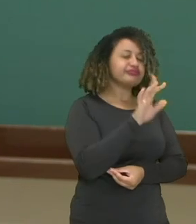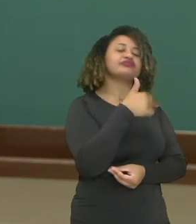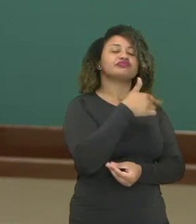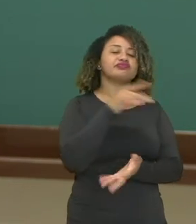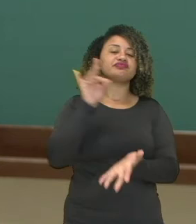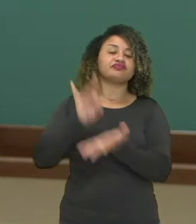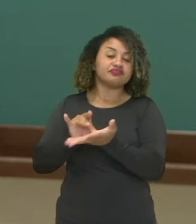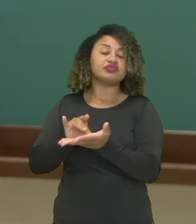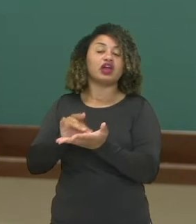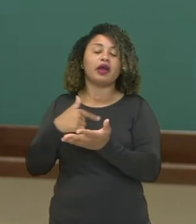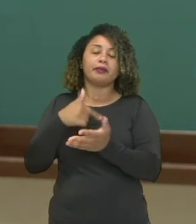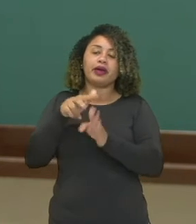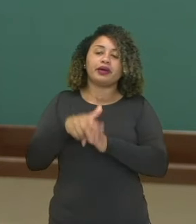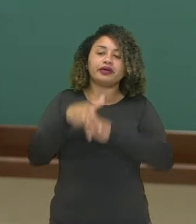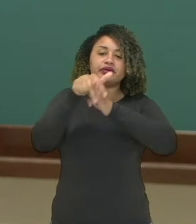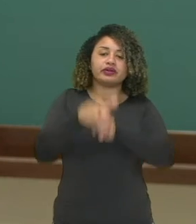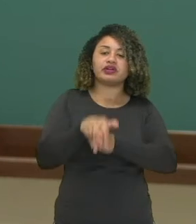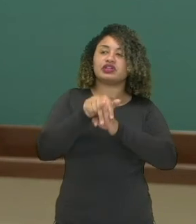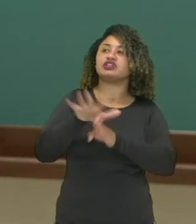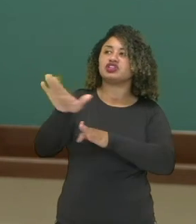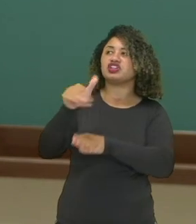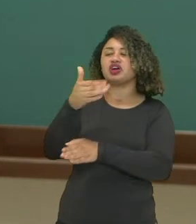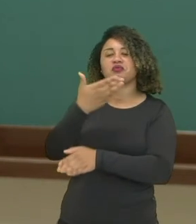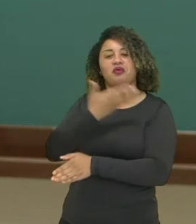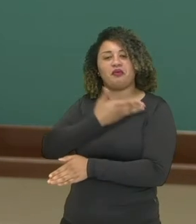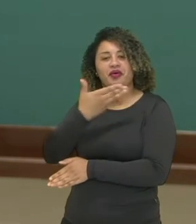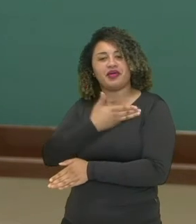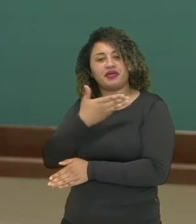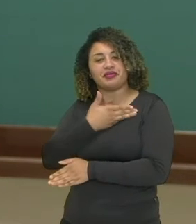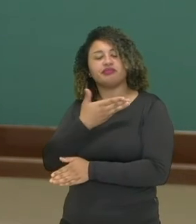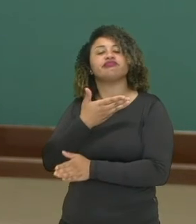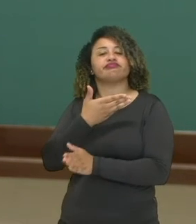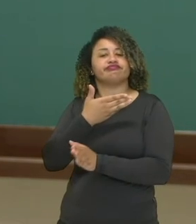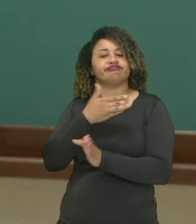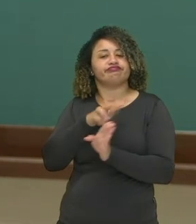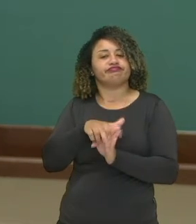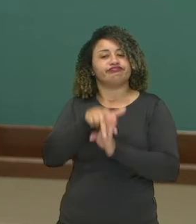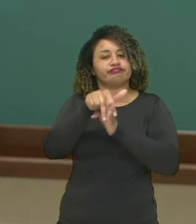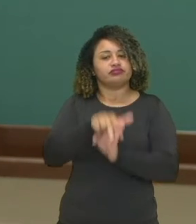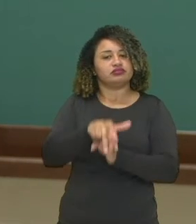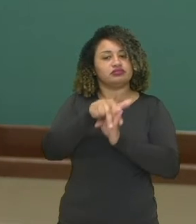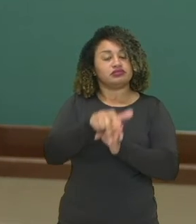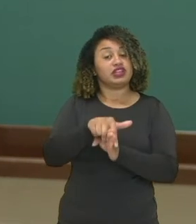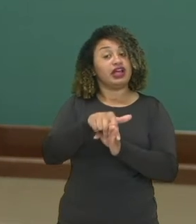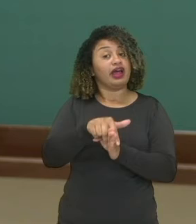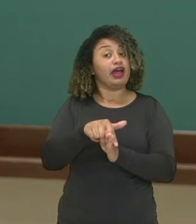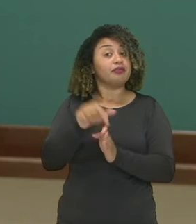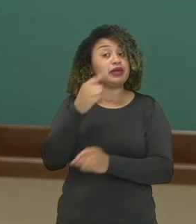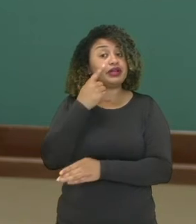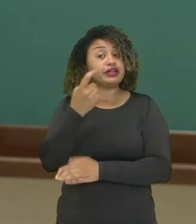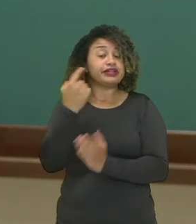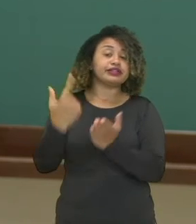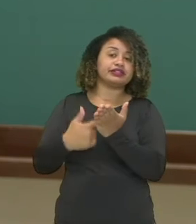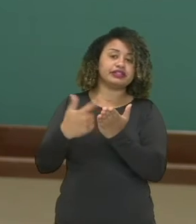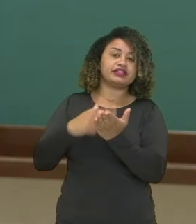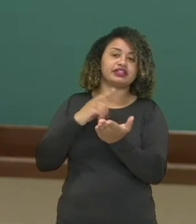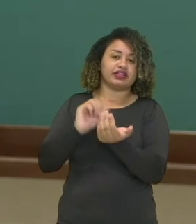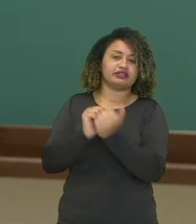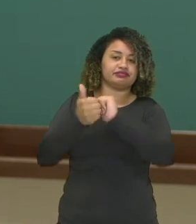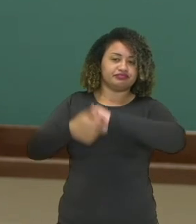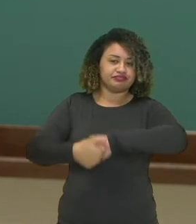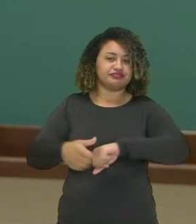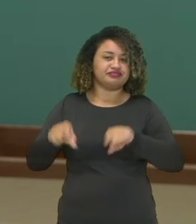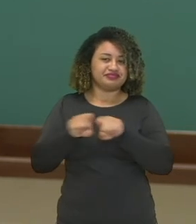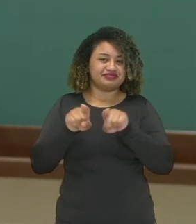lutar com seu fiel amigo Sancho Panza. Não deixem de ler, é bem interessante esse livro, tem adaptado também.